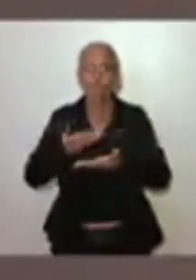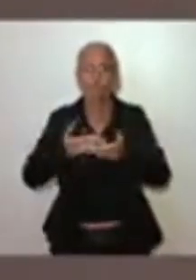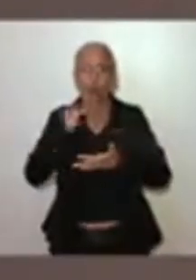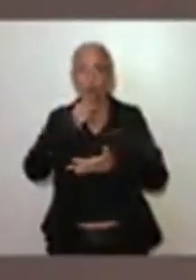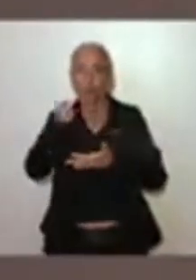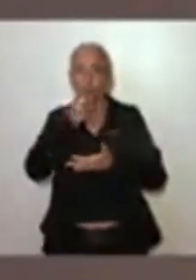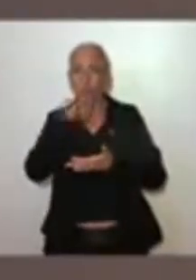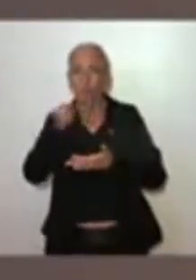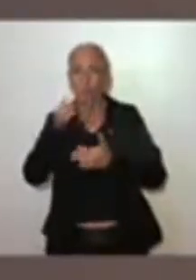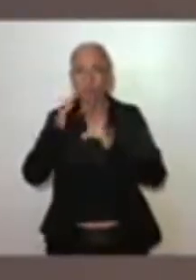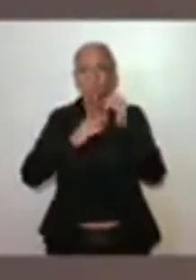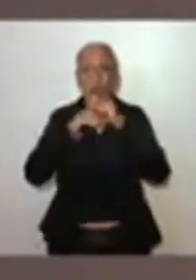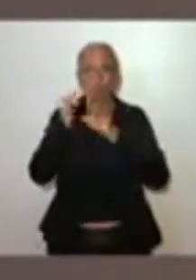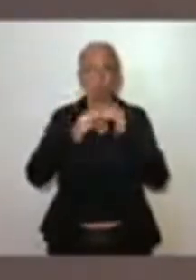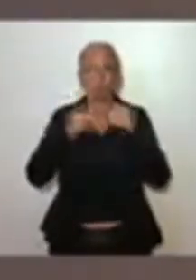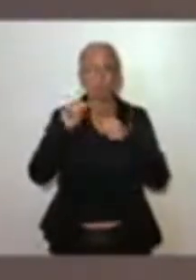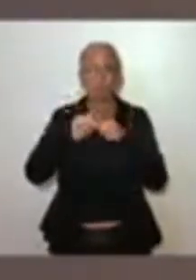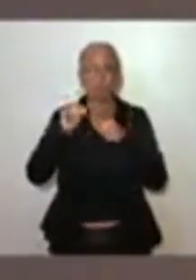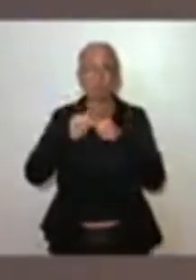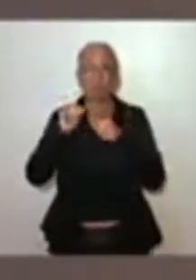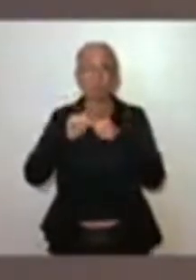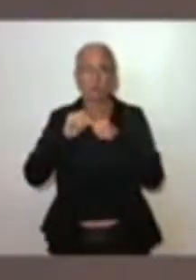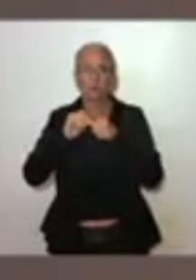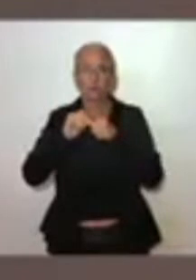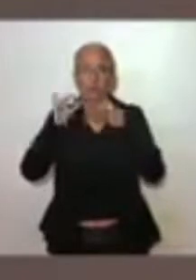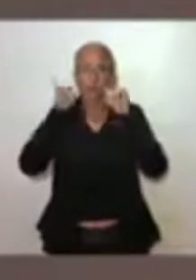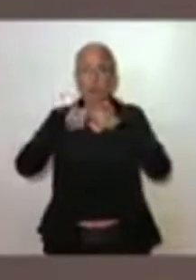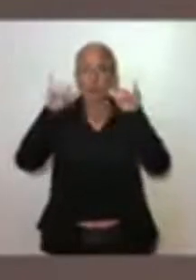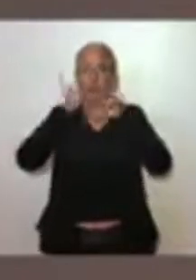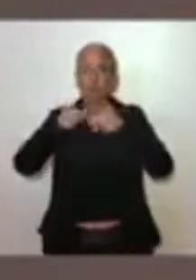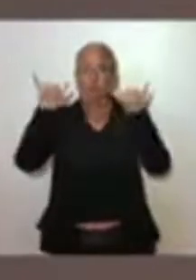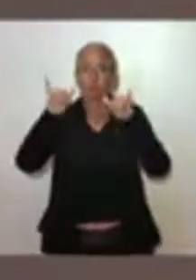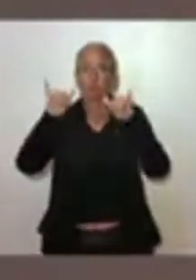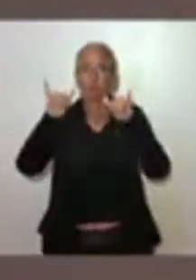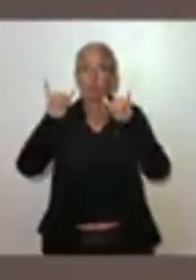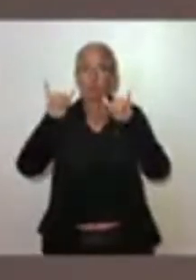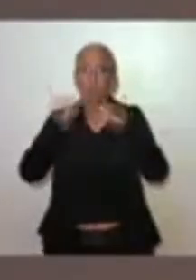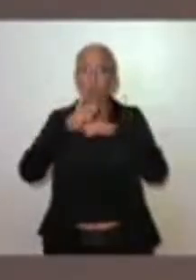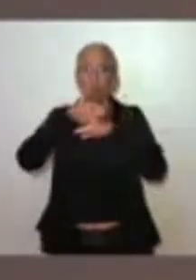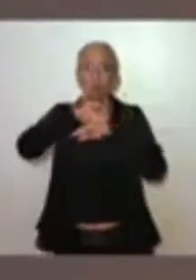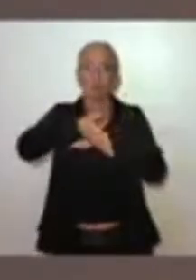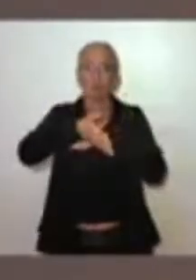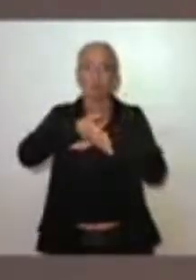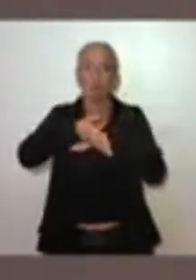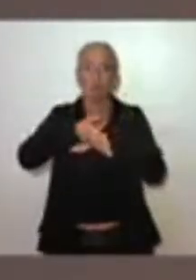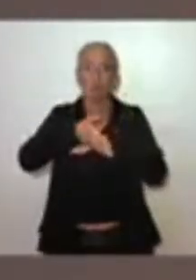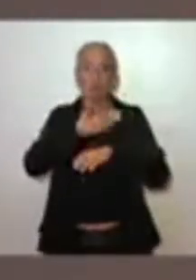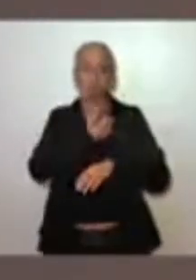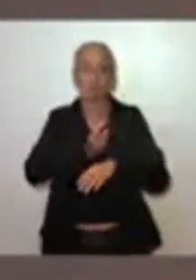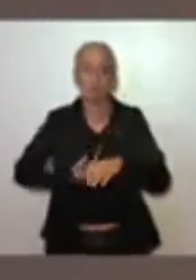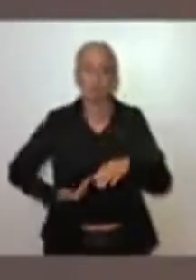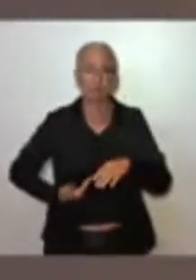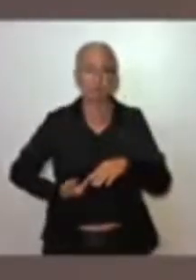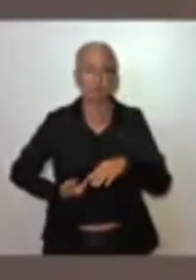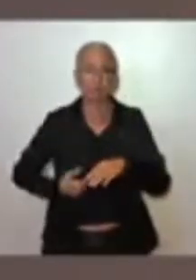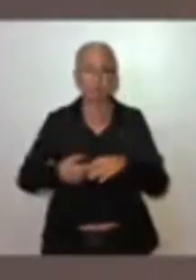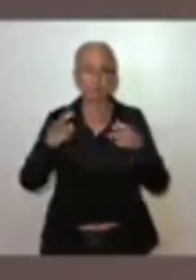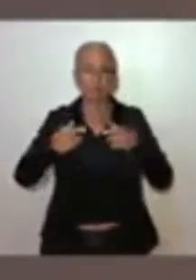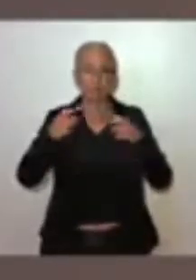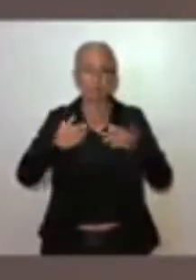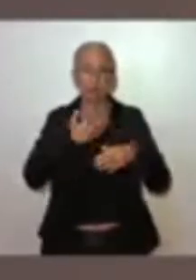fazia para que os fatos e as opiniões chegassem ao espaço público até pouco tempo atrás